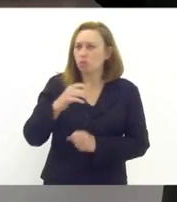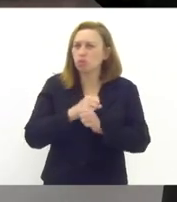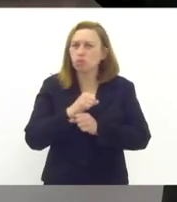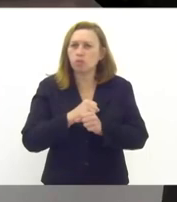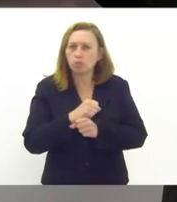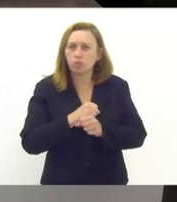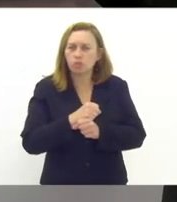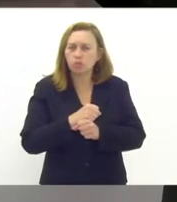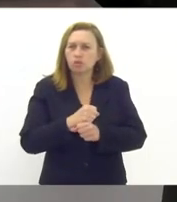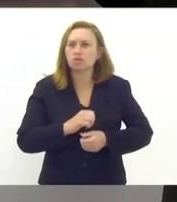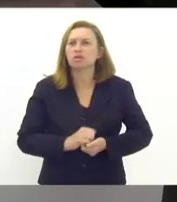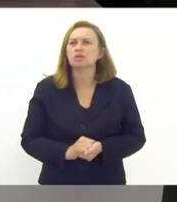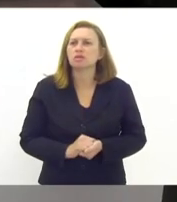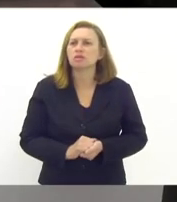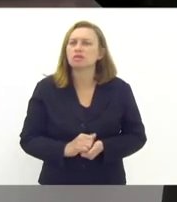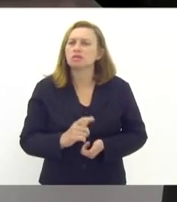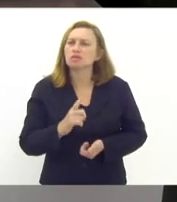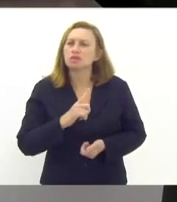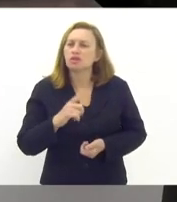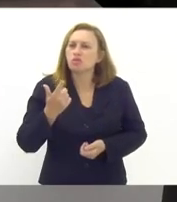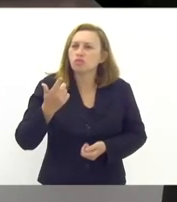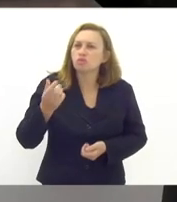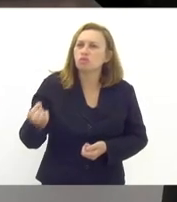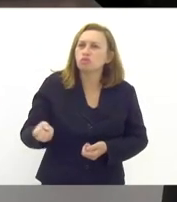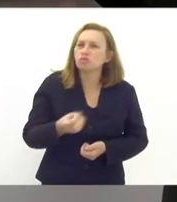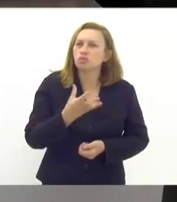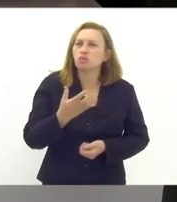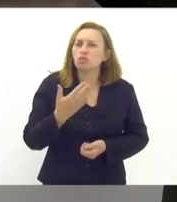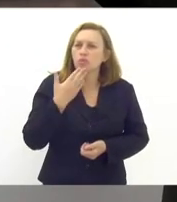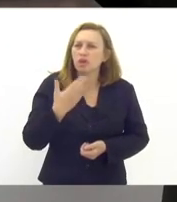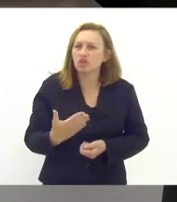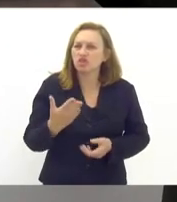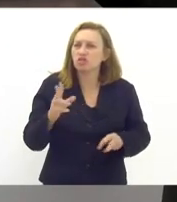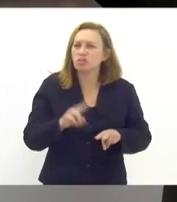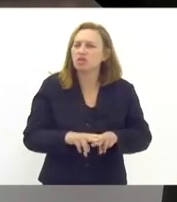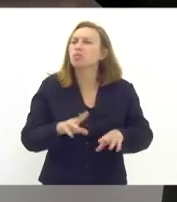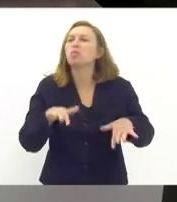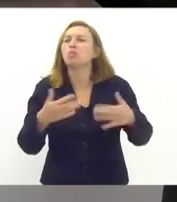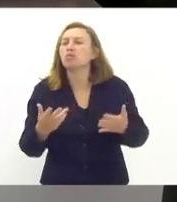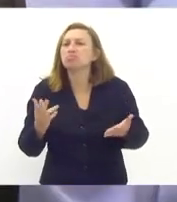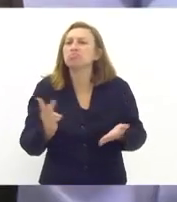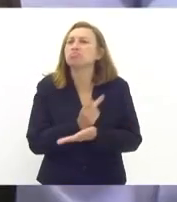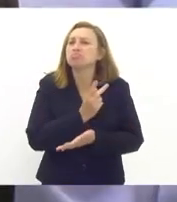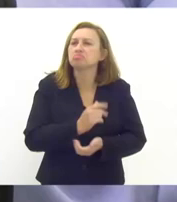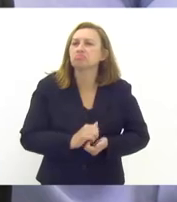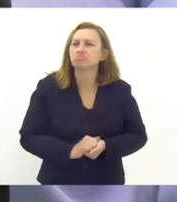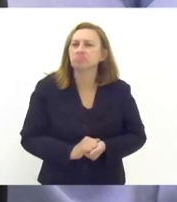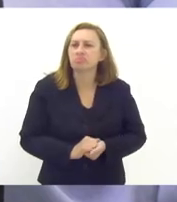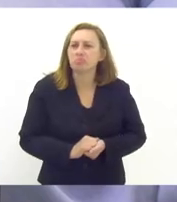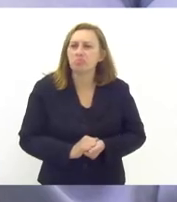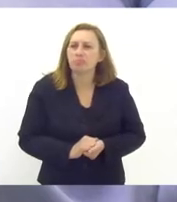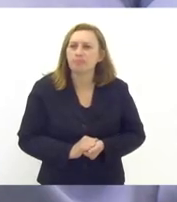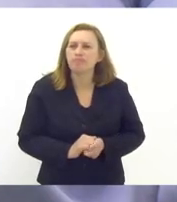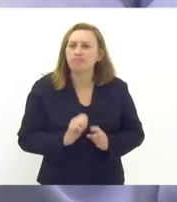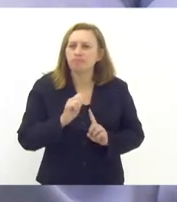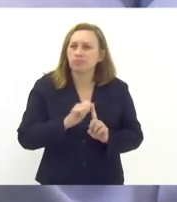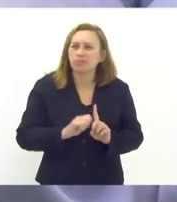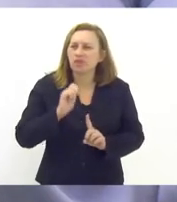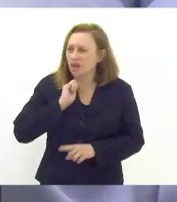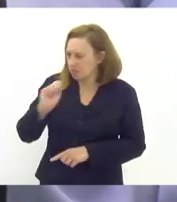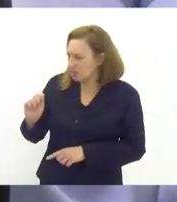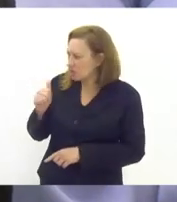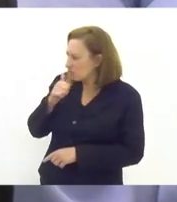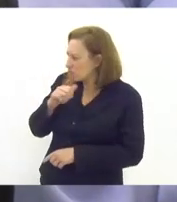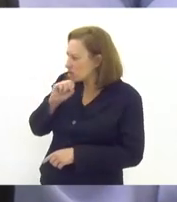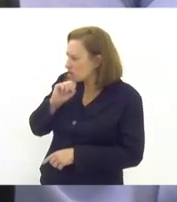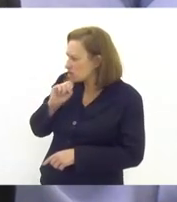teve a expedição de um novo mandado de prisão. Sim, sim. Quando aconteceu? Foi mês de abril, Bia. Que eu